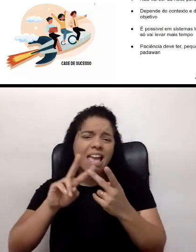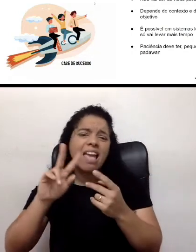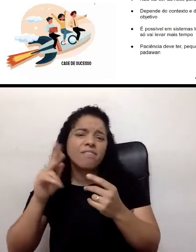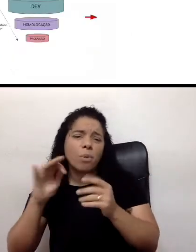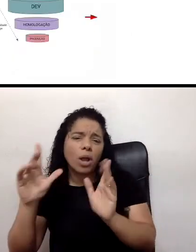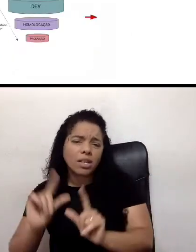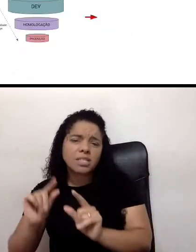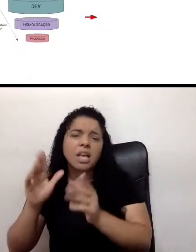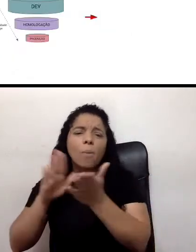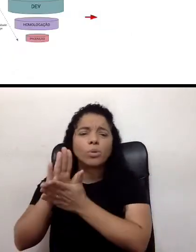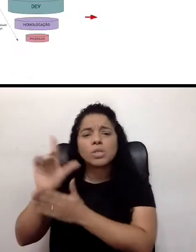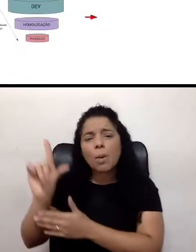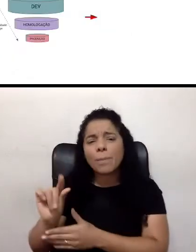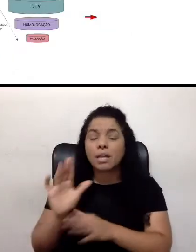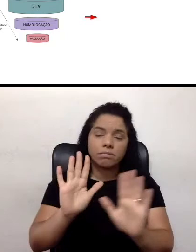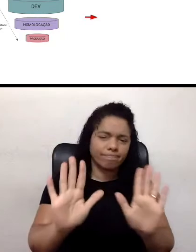aí?